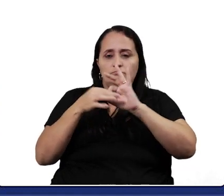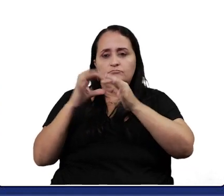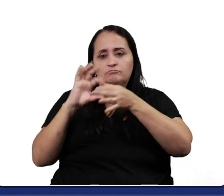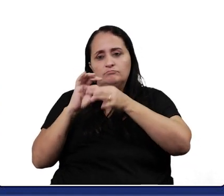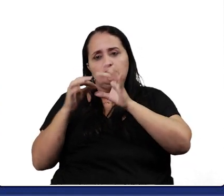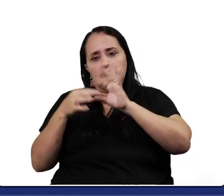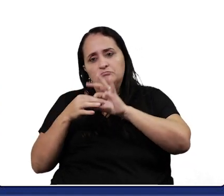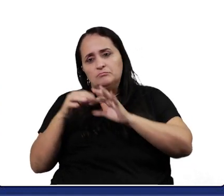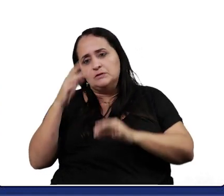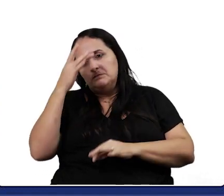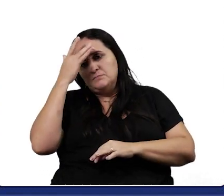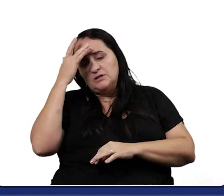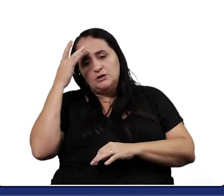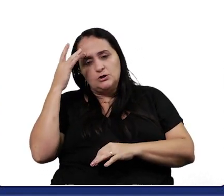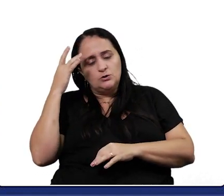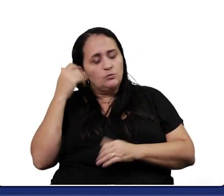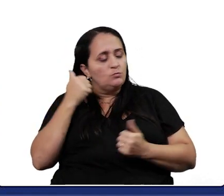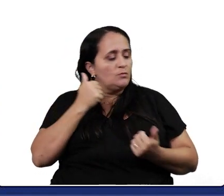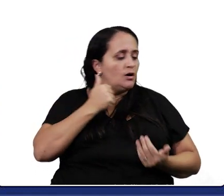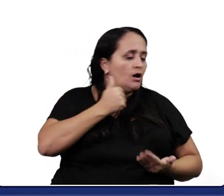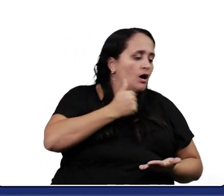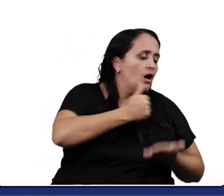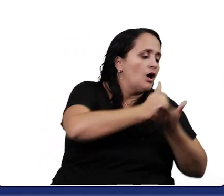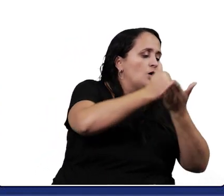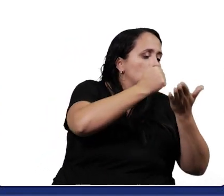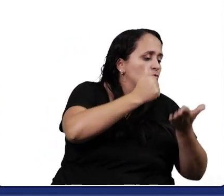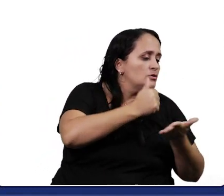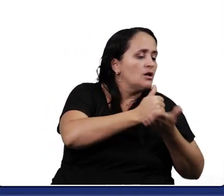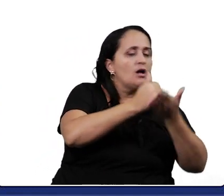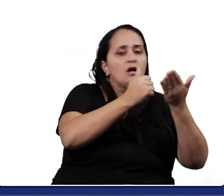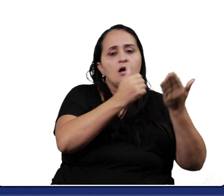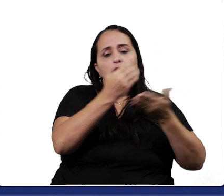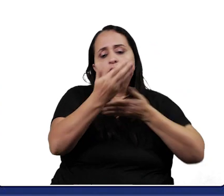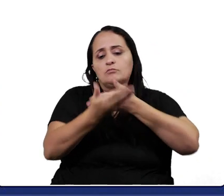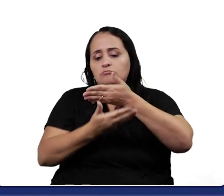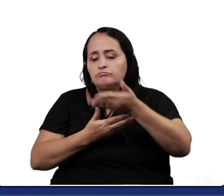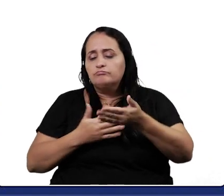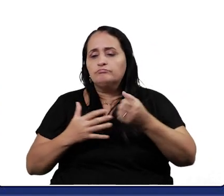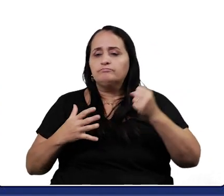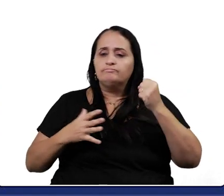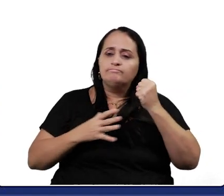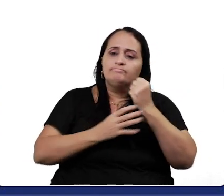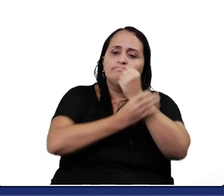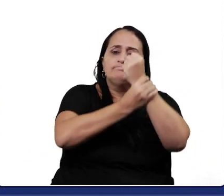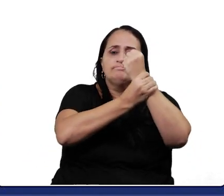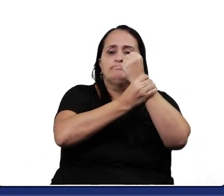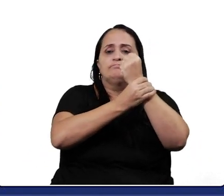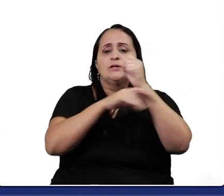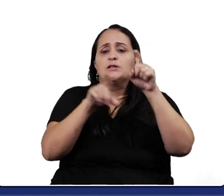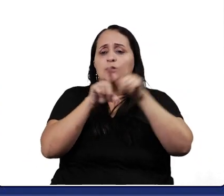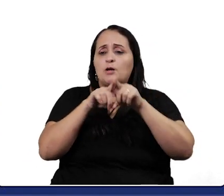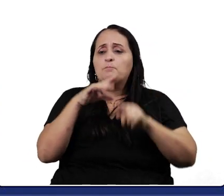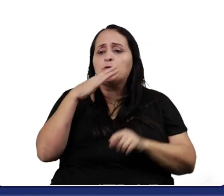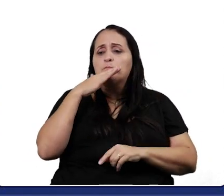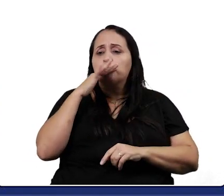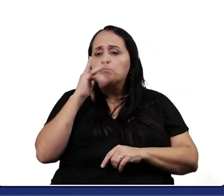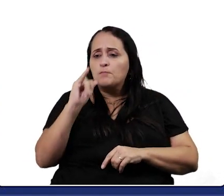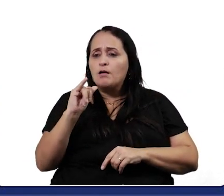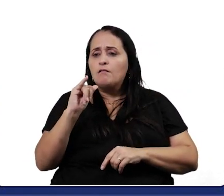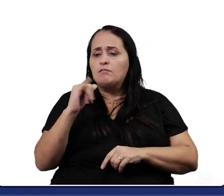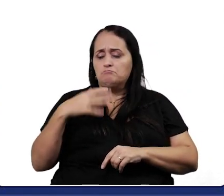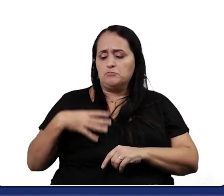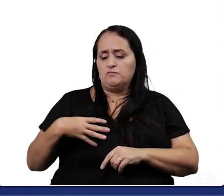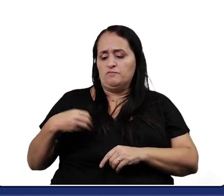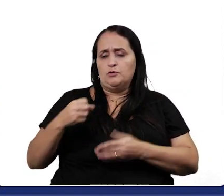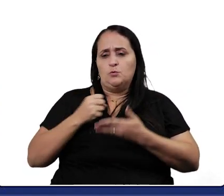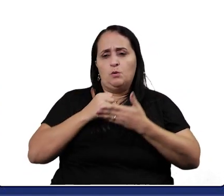Rivais ajudando rivais, atletas salvando vidas e até pai entrando na pista para apoiar o